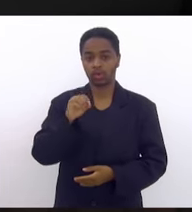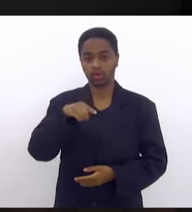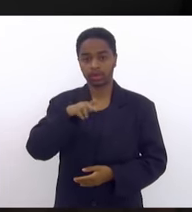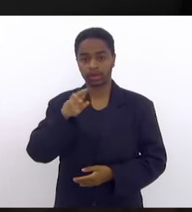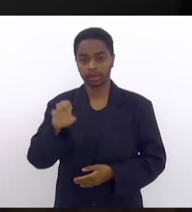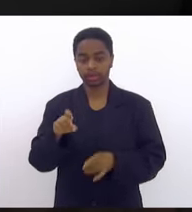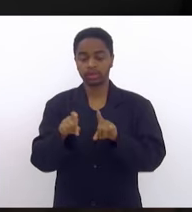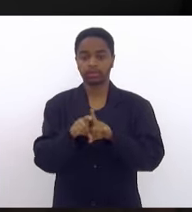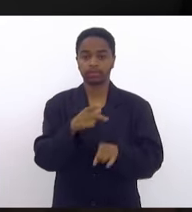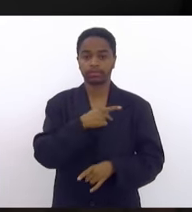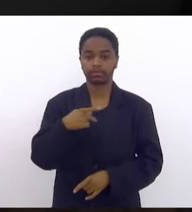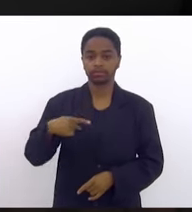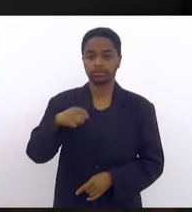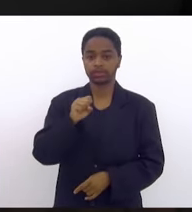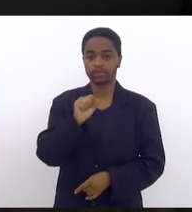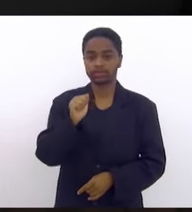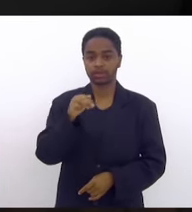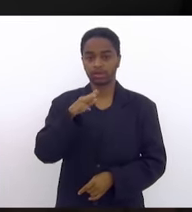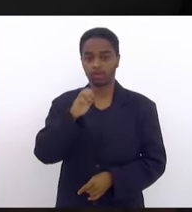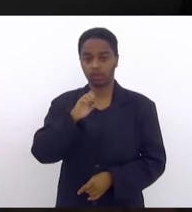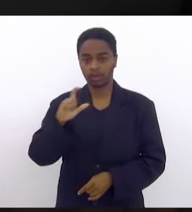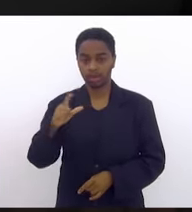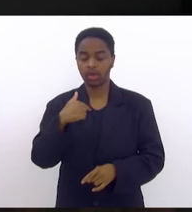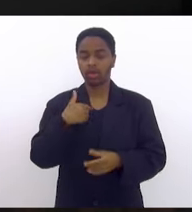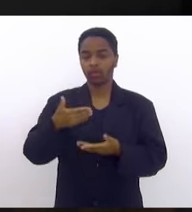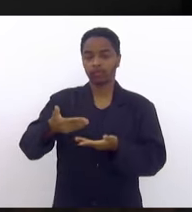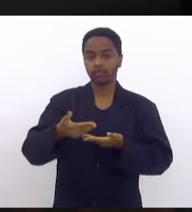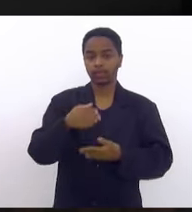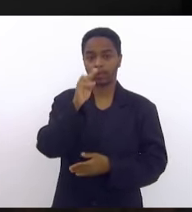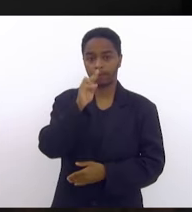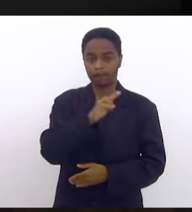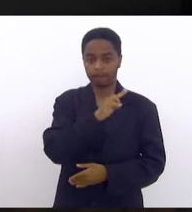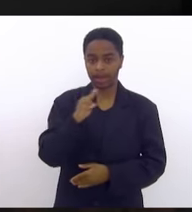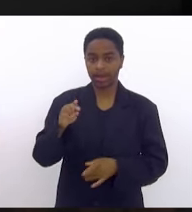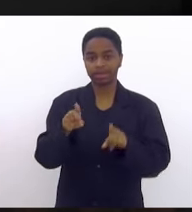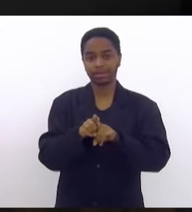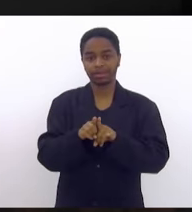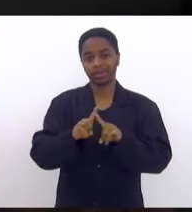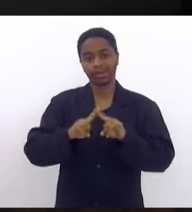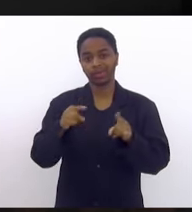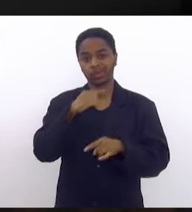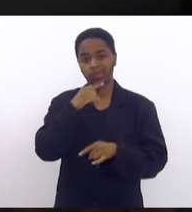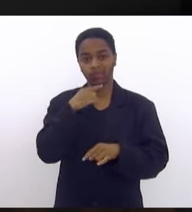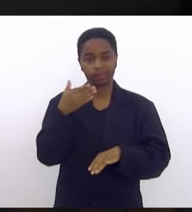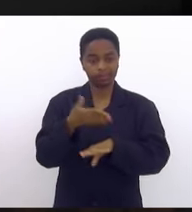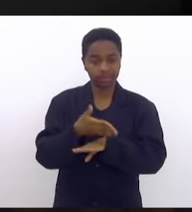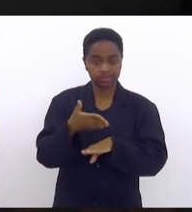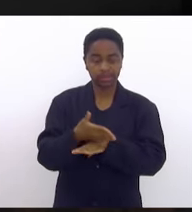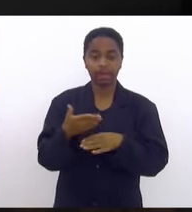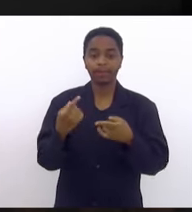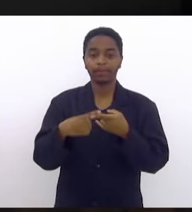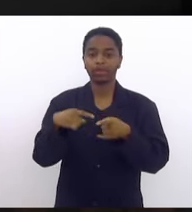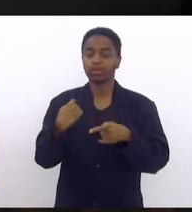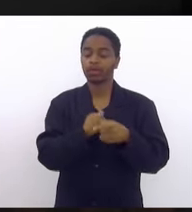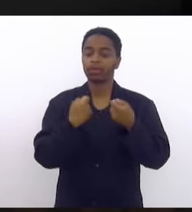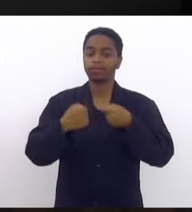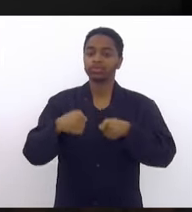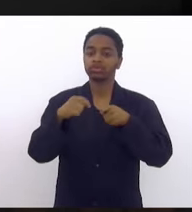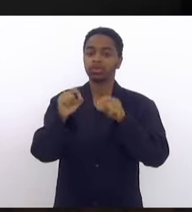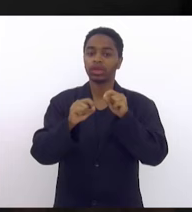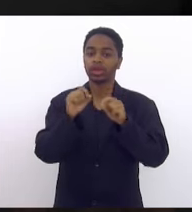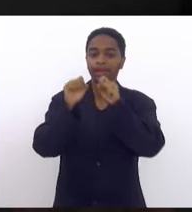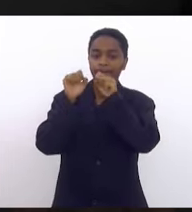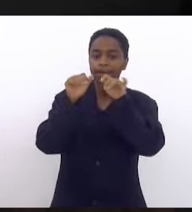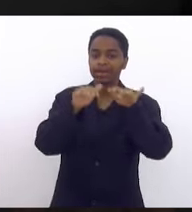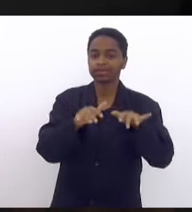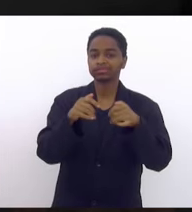estar aqui, convidei o padre Gilson, também está com Covid e não pôde estar, é porque a gente precisa disso, de bênção, de fé. E eu